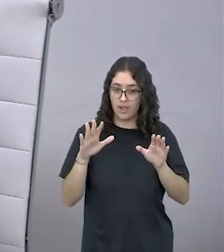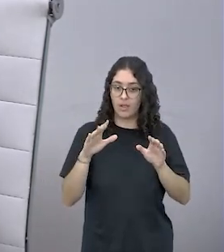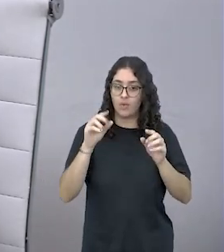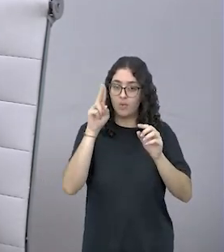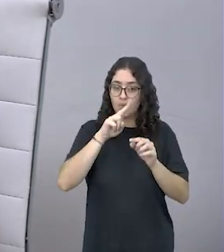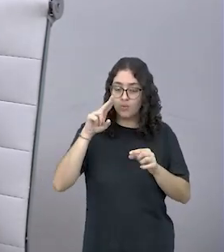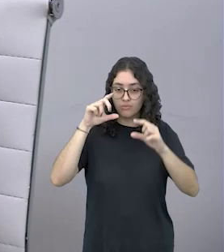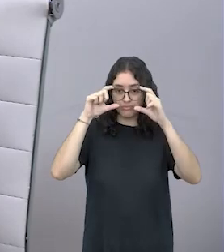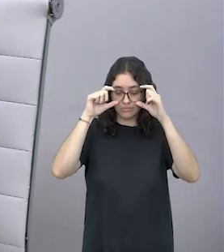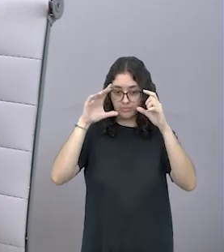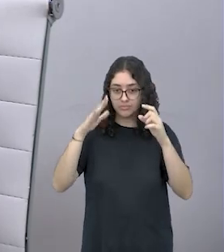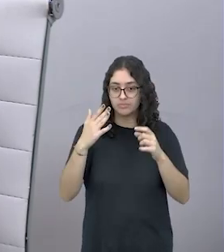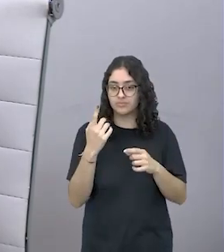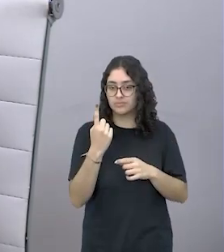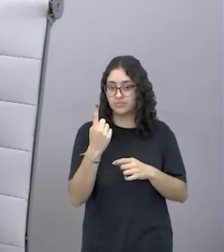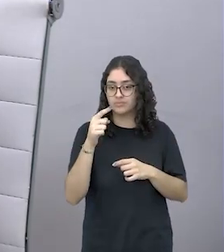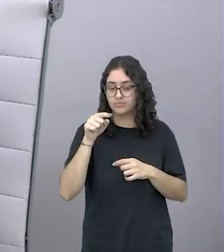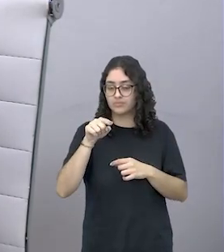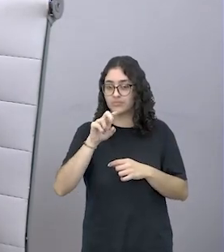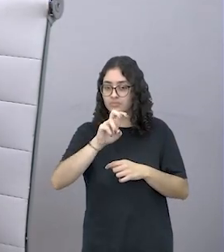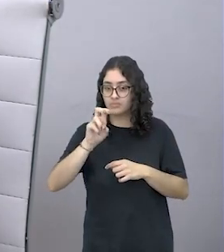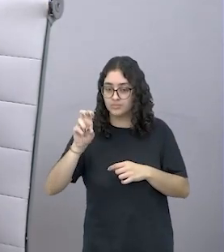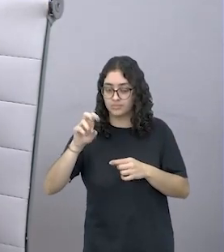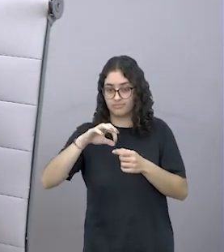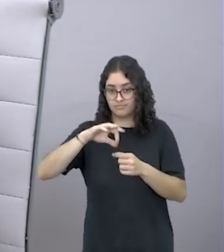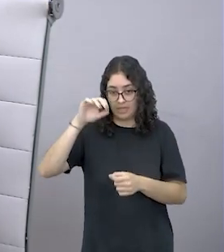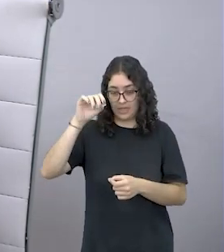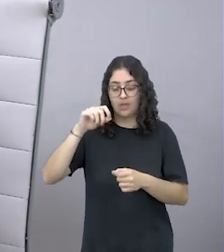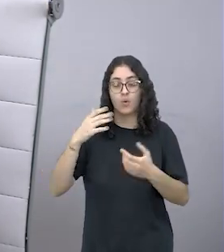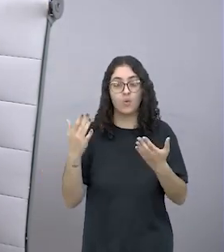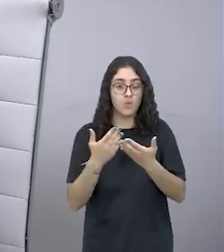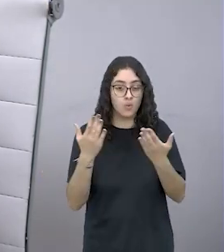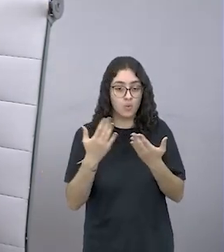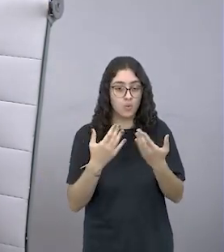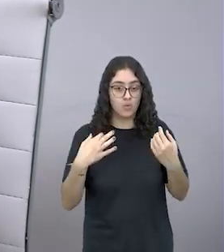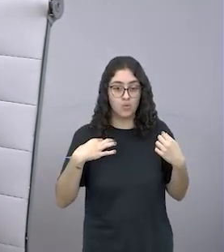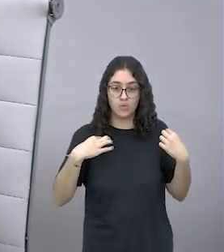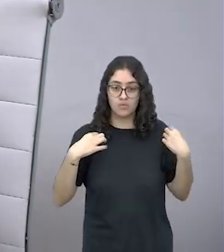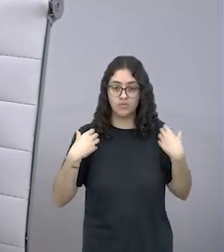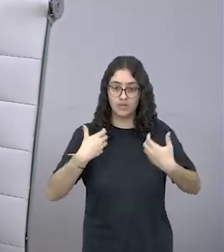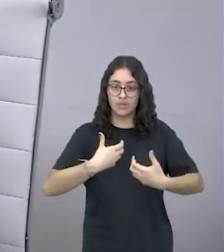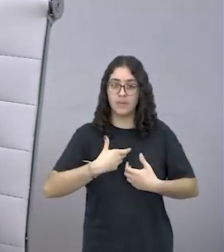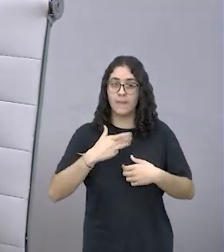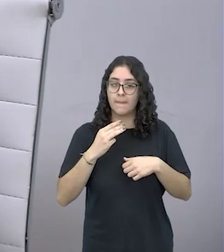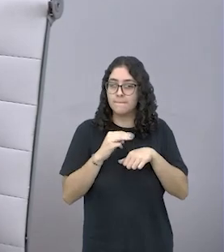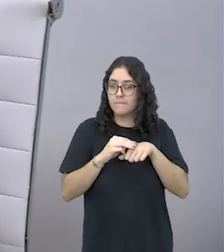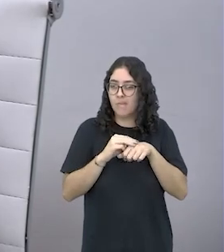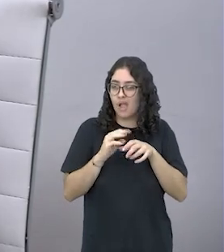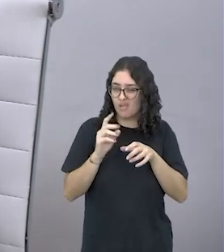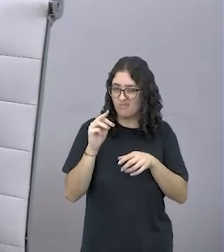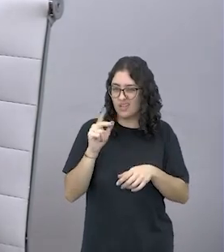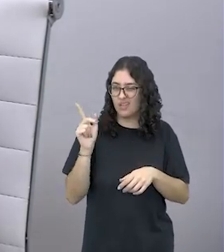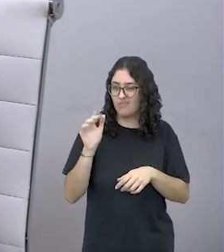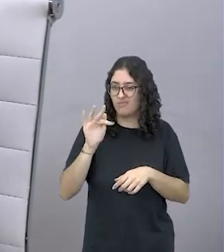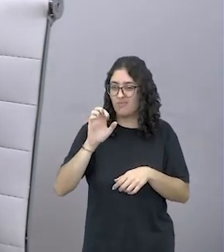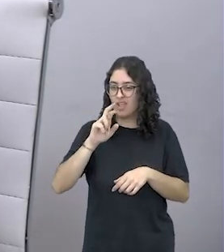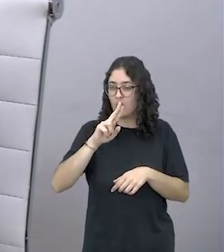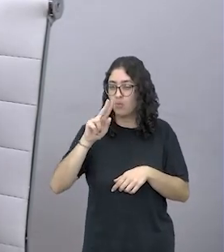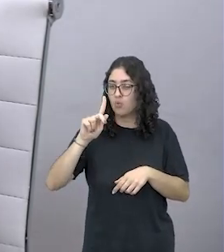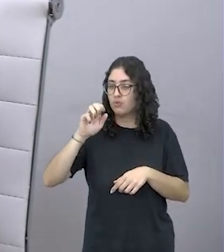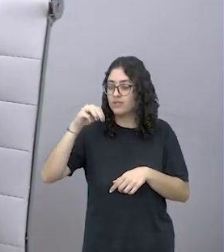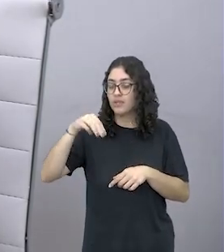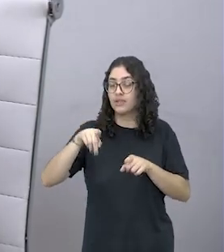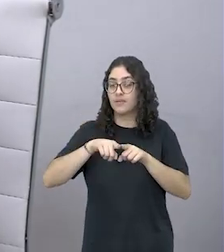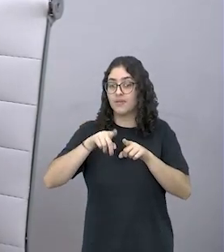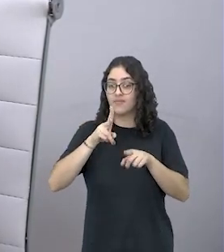aproximadamente 1,55 m e hoje estou vestindo uma blusa ferrugem e uma calça verde, Kimi.